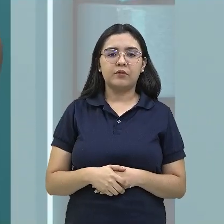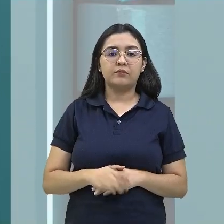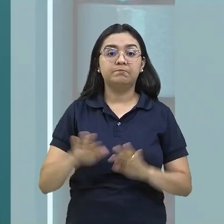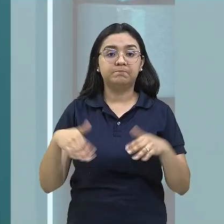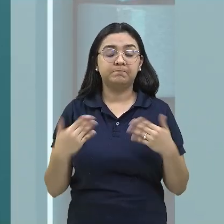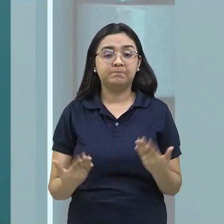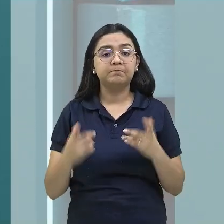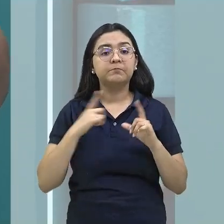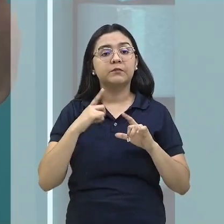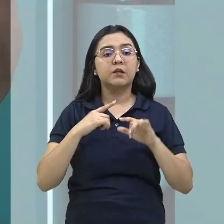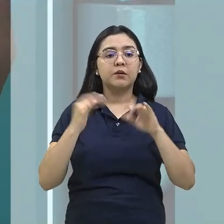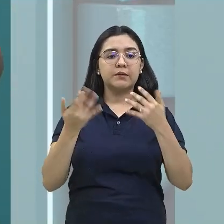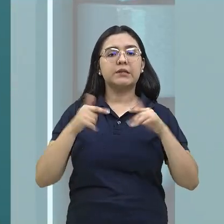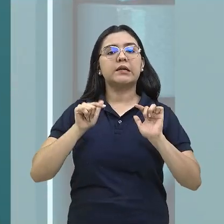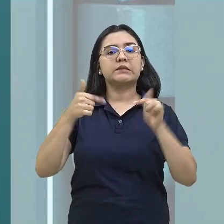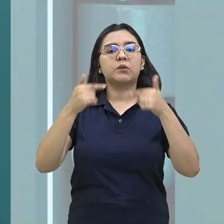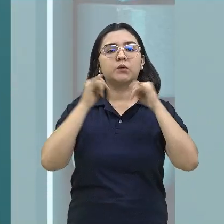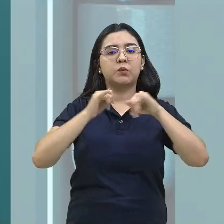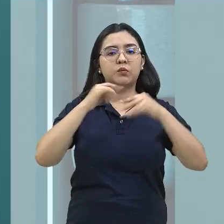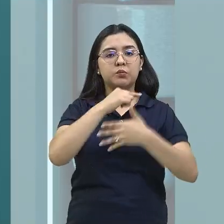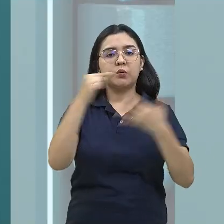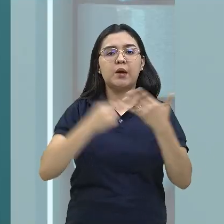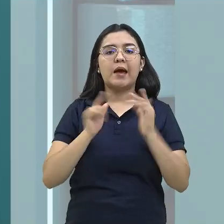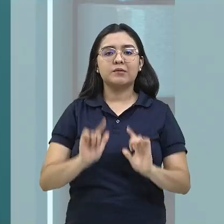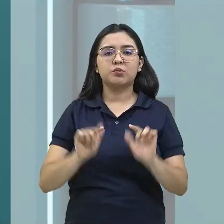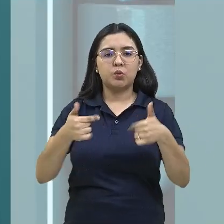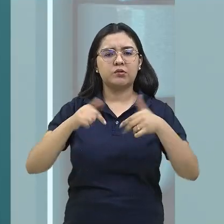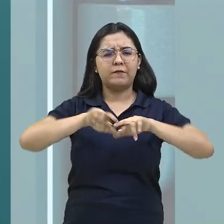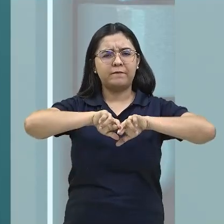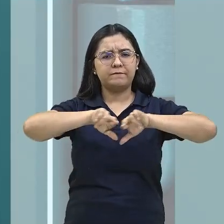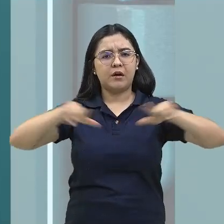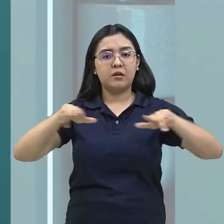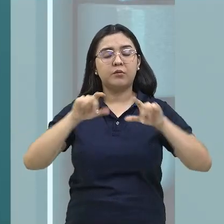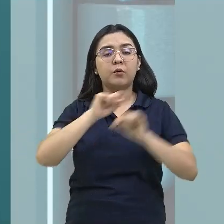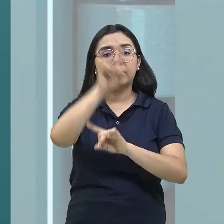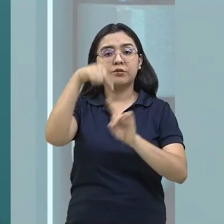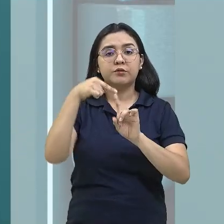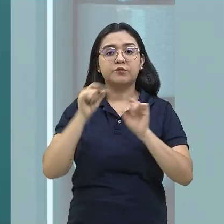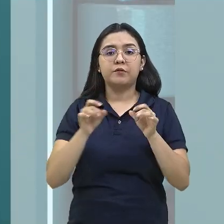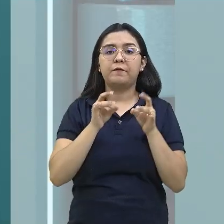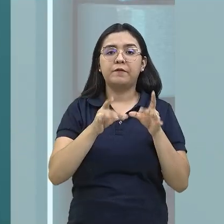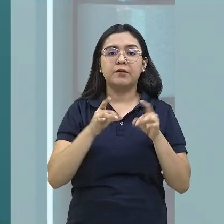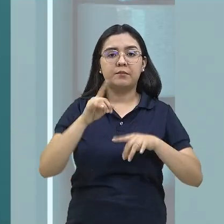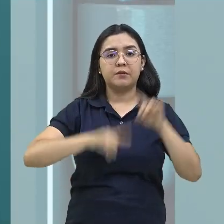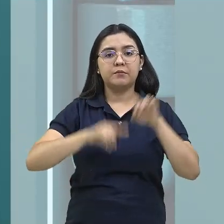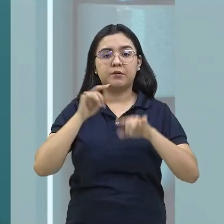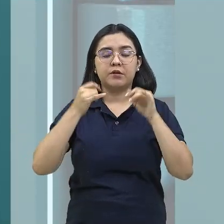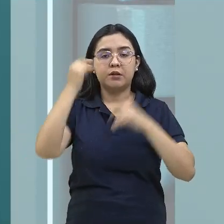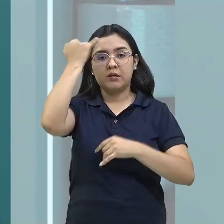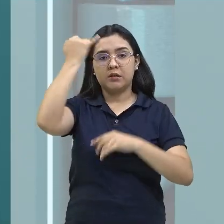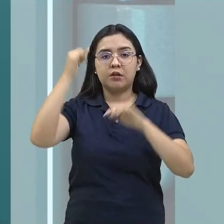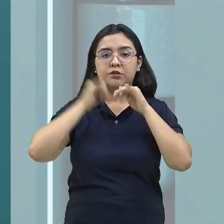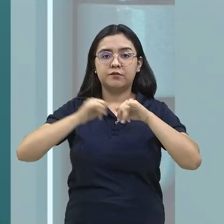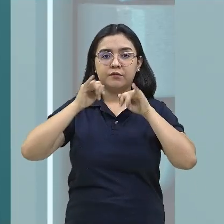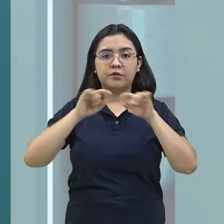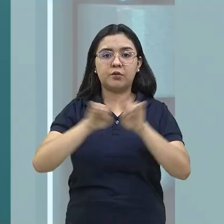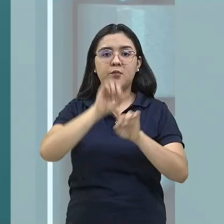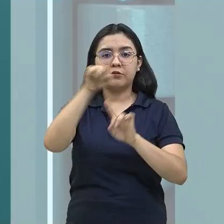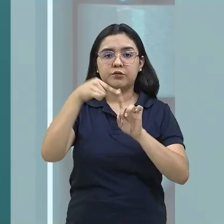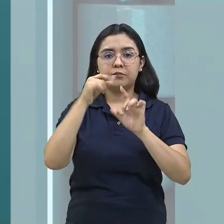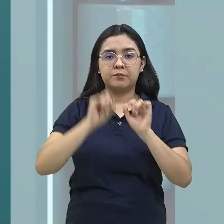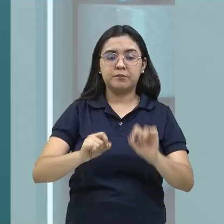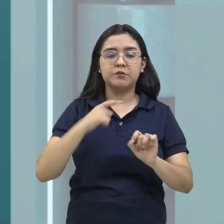Então, campanha publicitária é um conjunto de ações, certo? Para vender um produto, divulgar uma ideia, com a